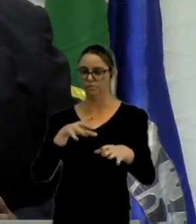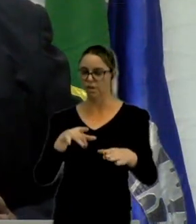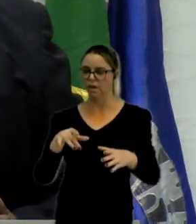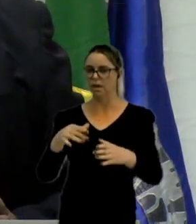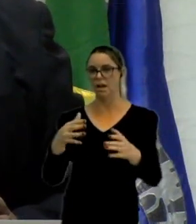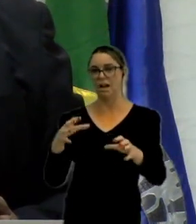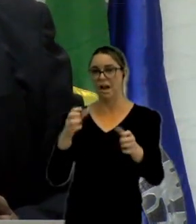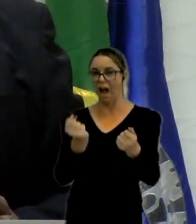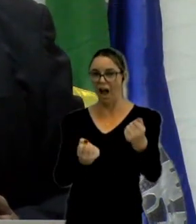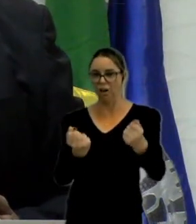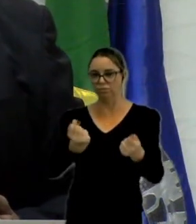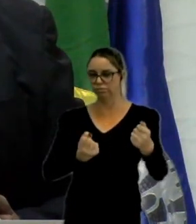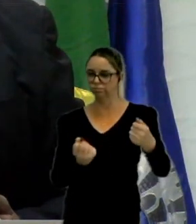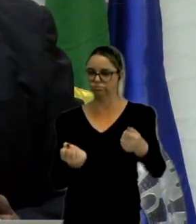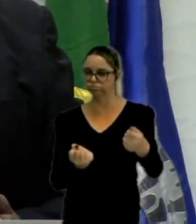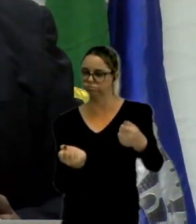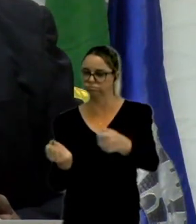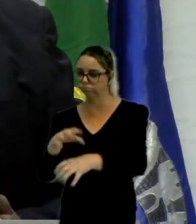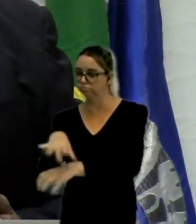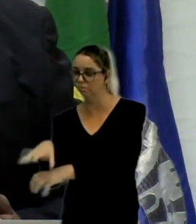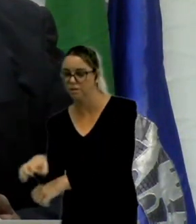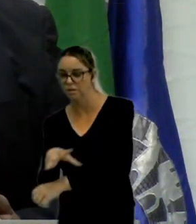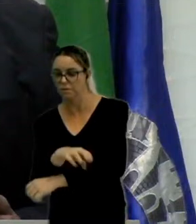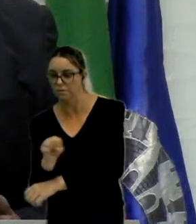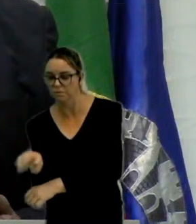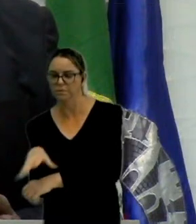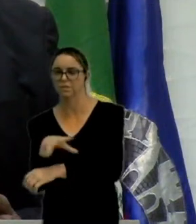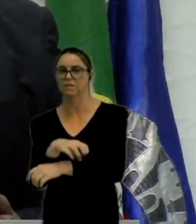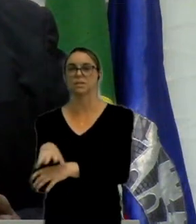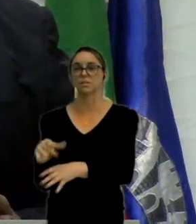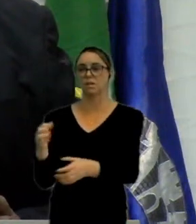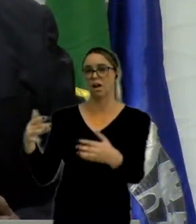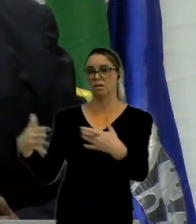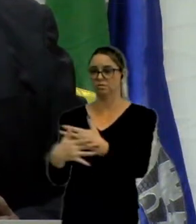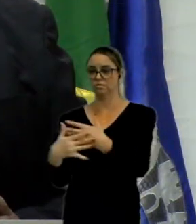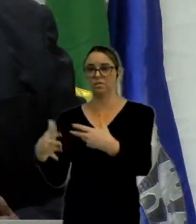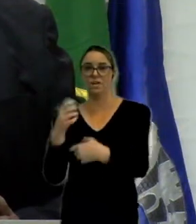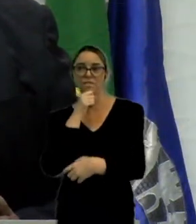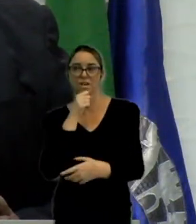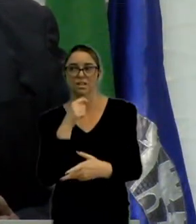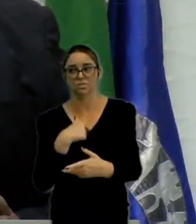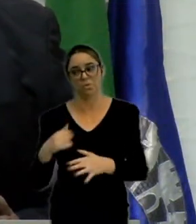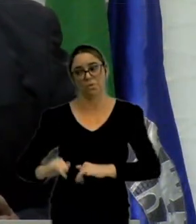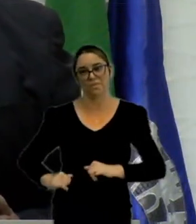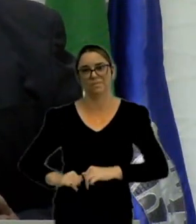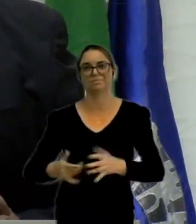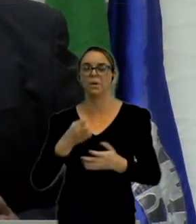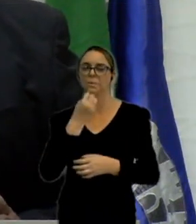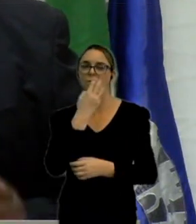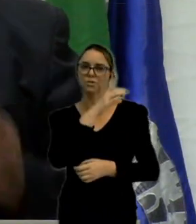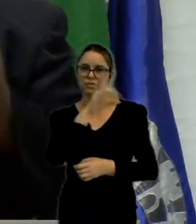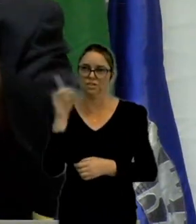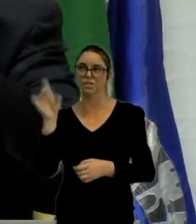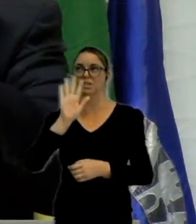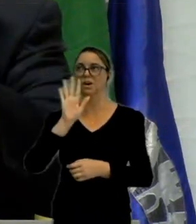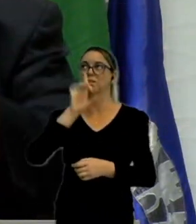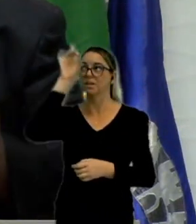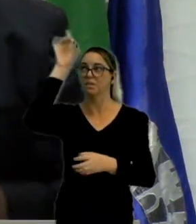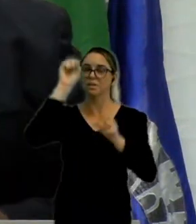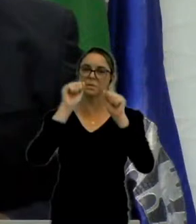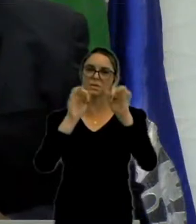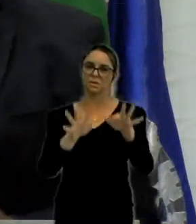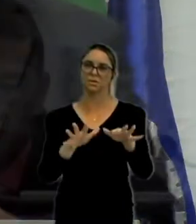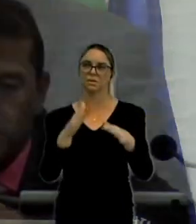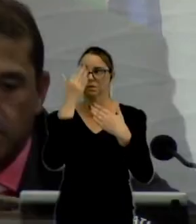vezes, porque quem sofre ali sou eu com esses carros velhos para cima e para baixo. A todos vocês, um bom dia, tchau, fico com Deus. Muito obrigado a